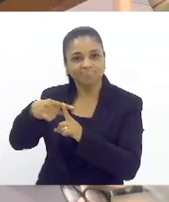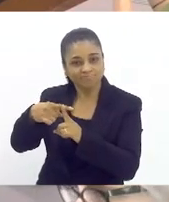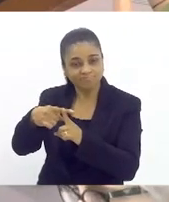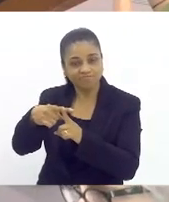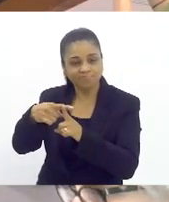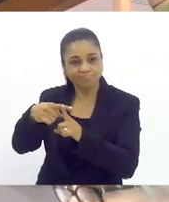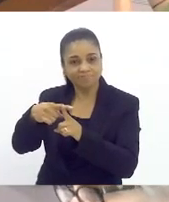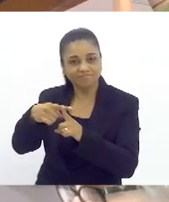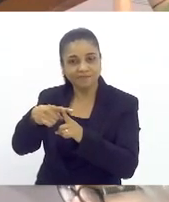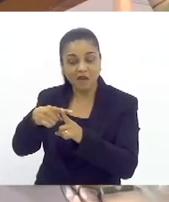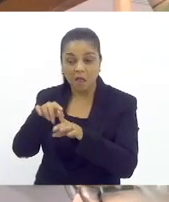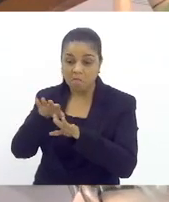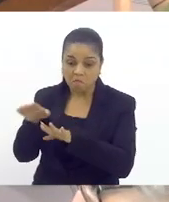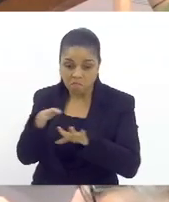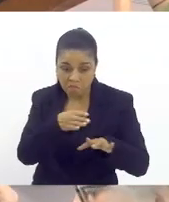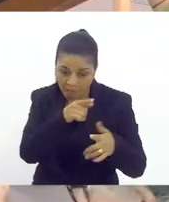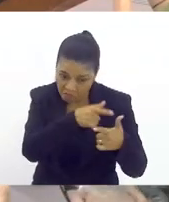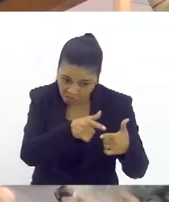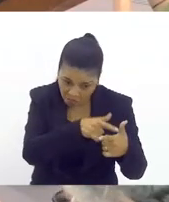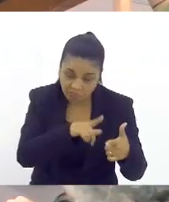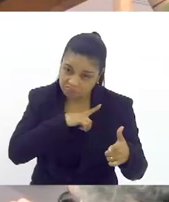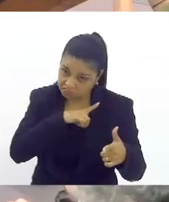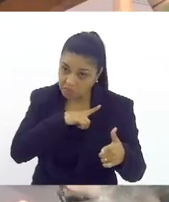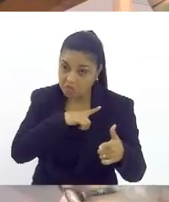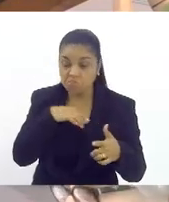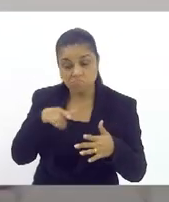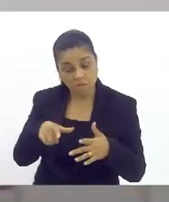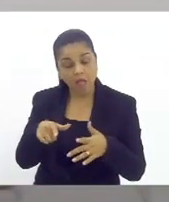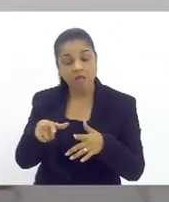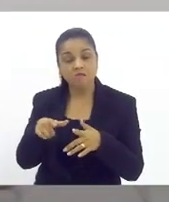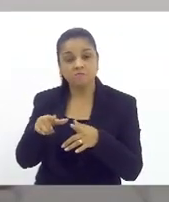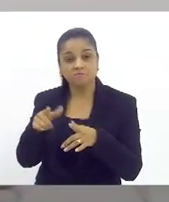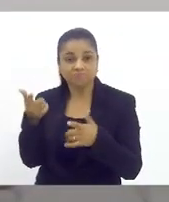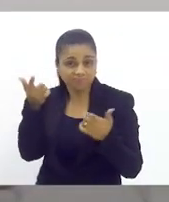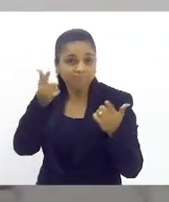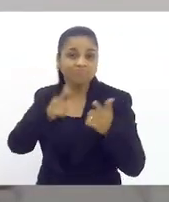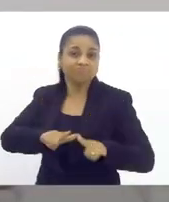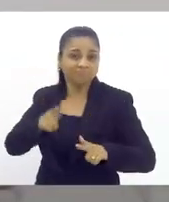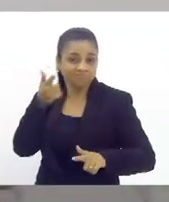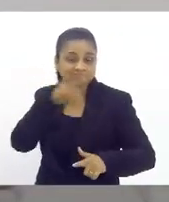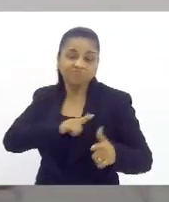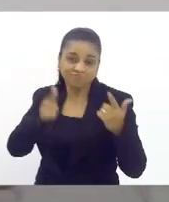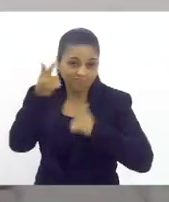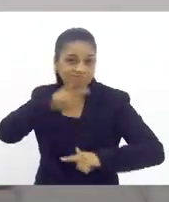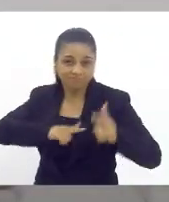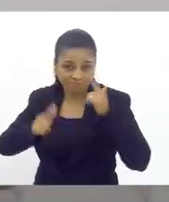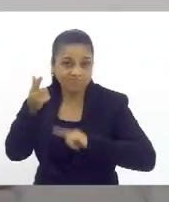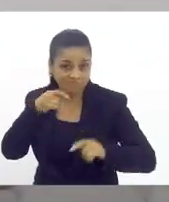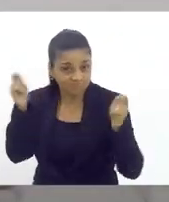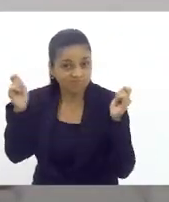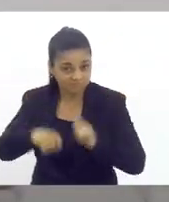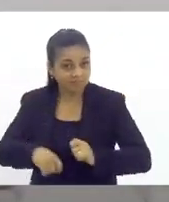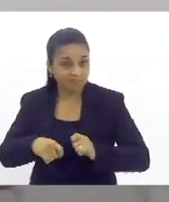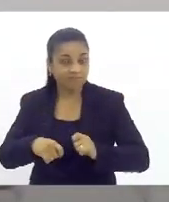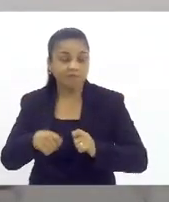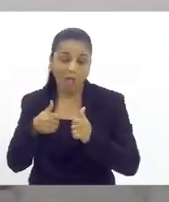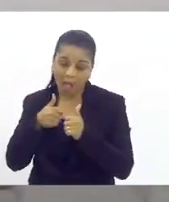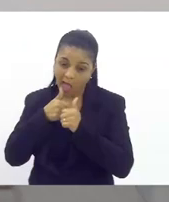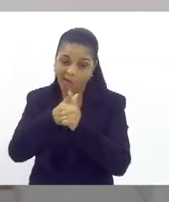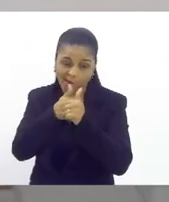disso tudo as coisas estão acontecendo e nós todos Esperamos que realmente aconteçam vamos acompanhar